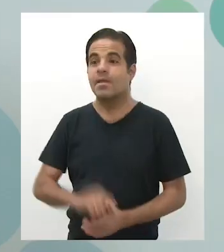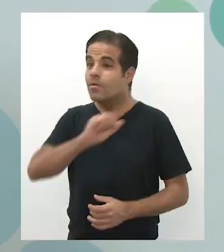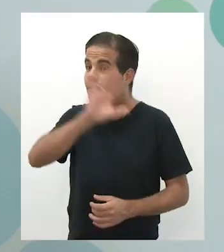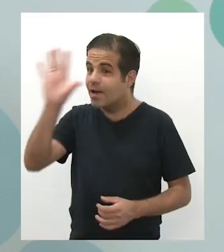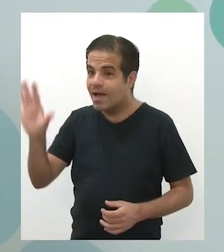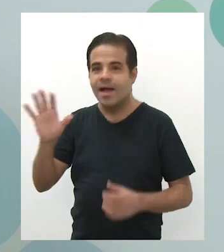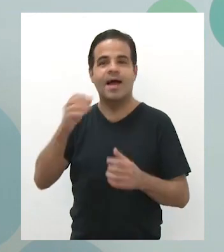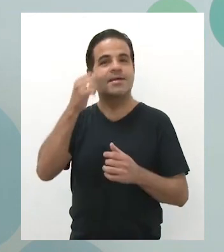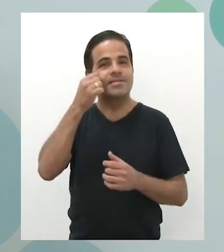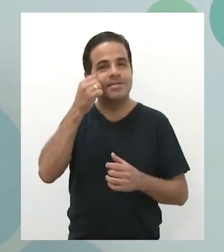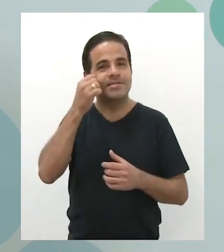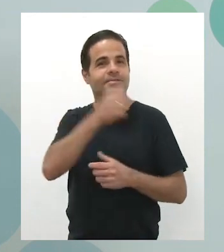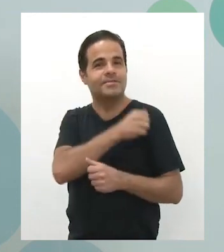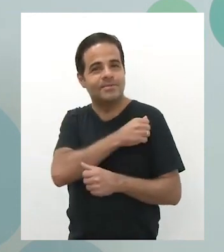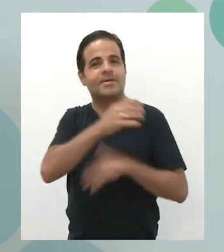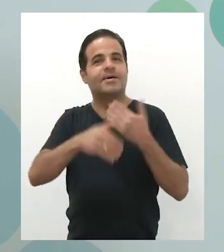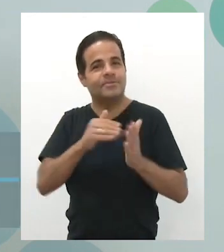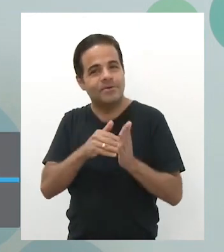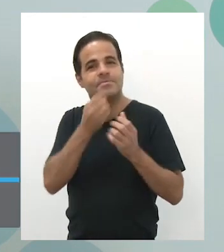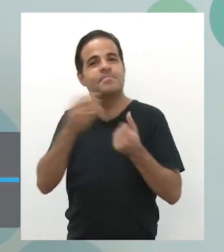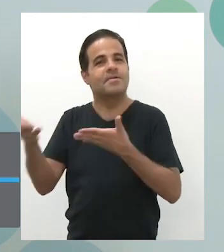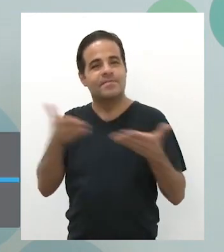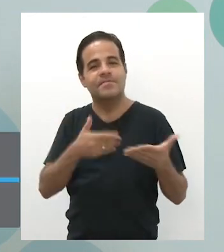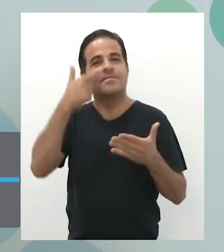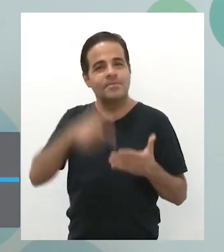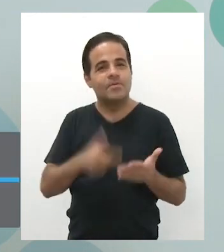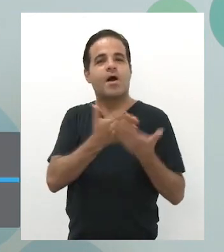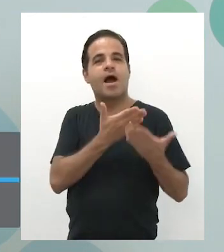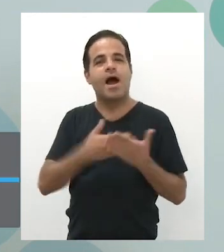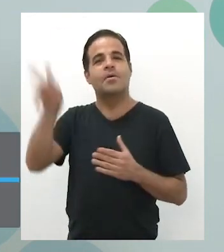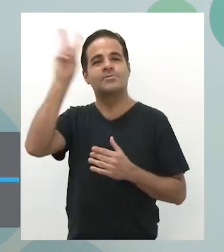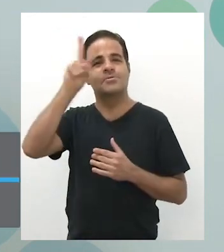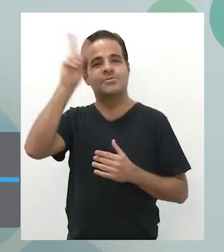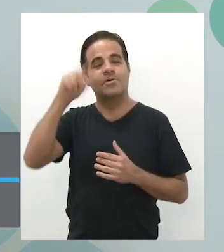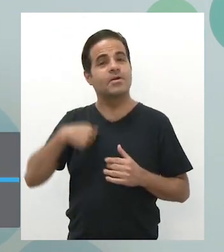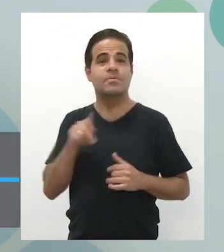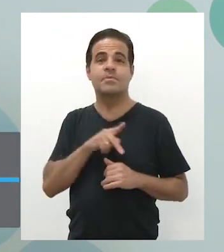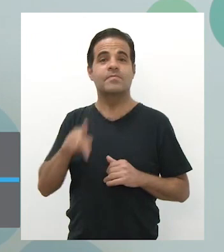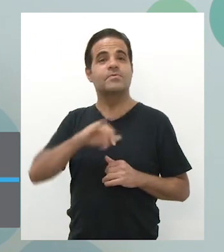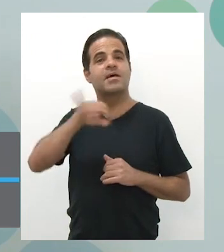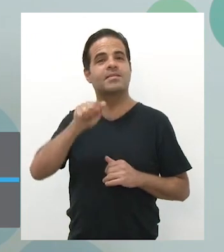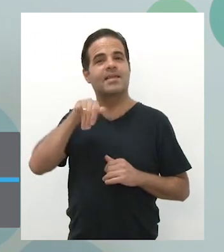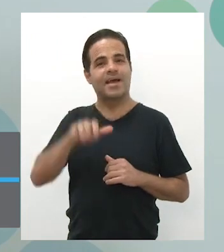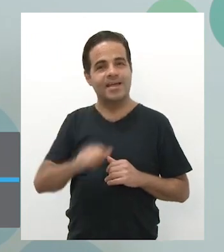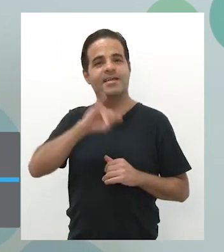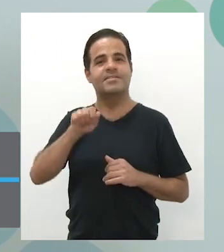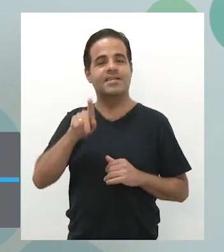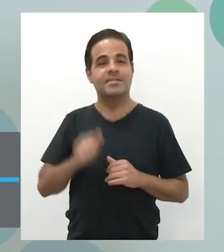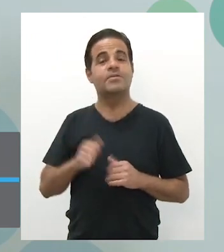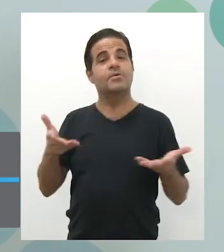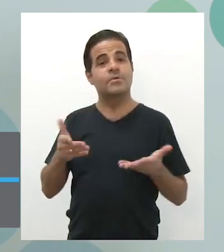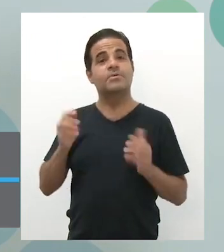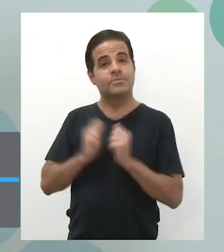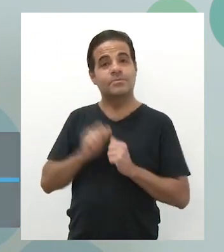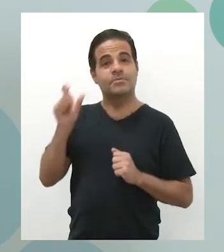Olá, sexto ano! Sejam bem-vindos para mais essa aula de História. Eu sou a professora Janaína Jardim e hoje conosco a